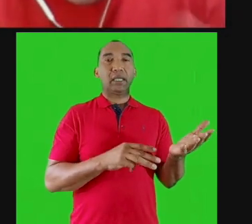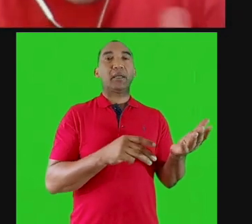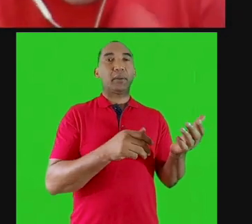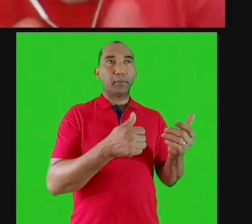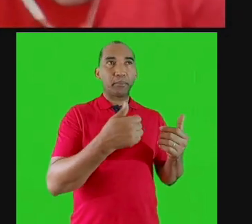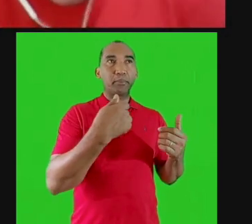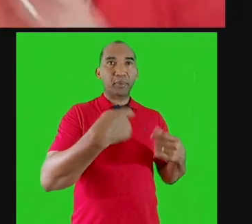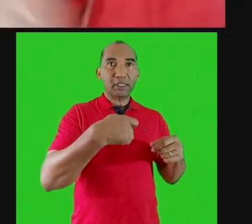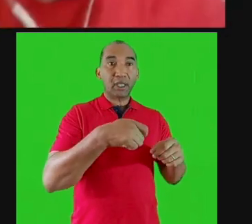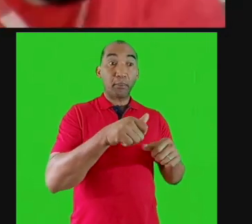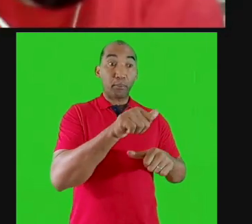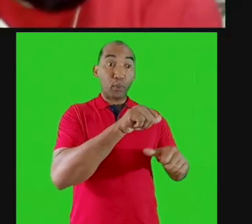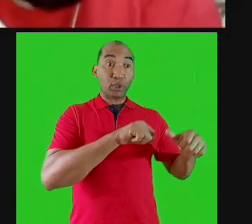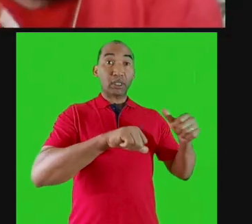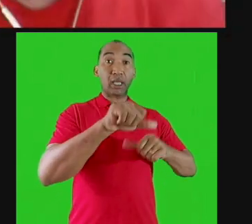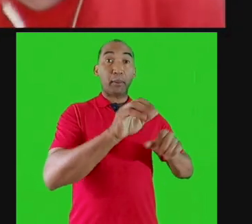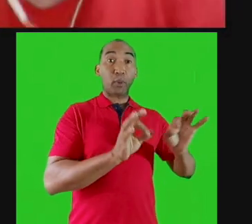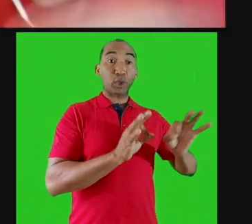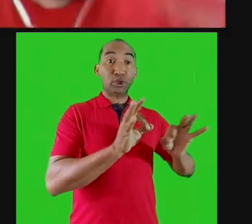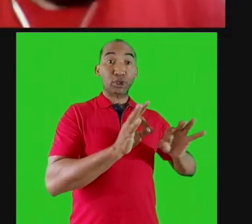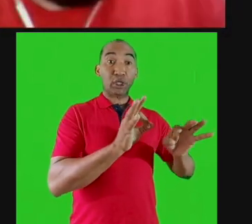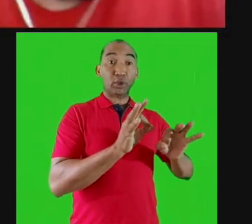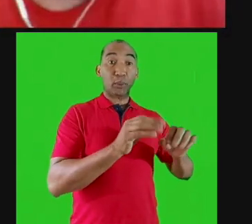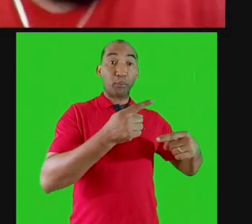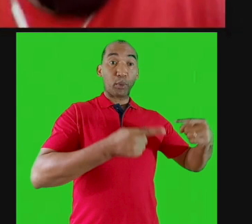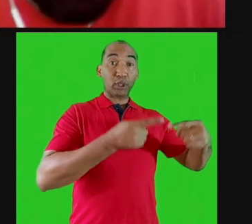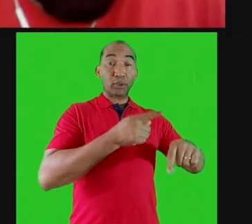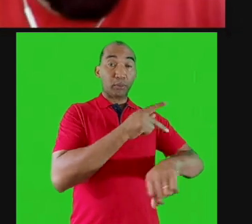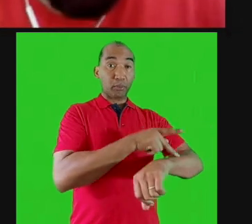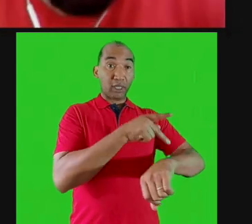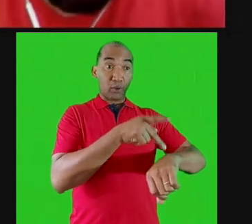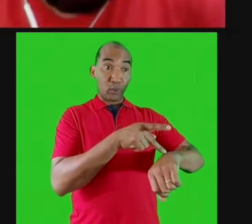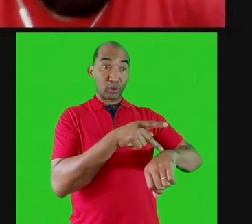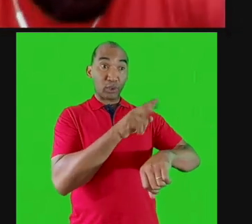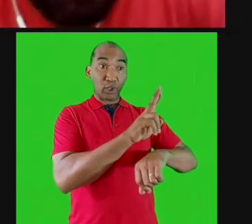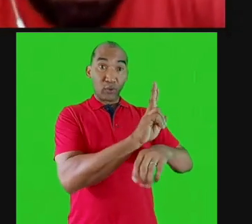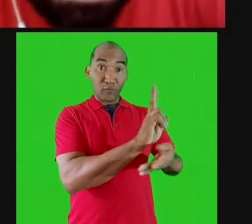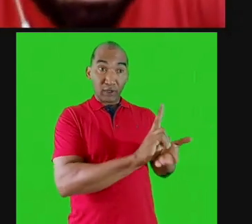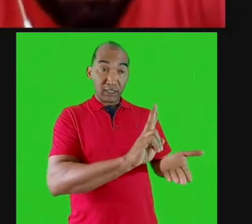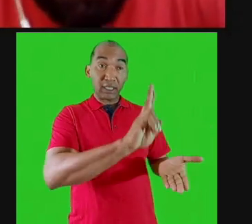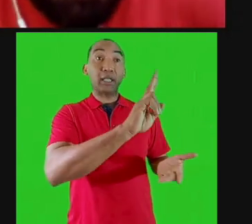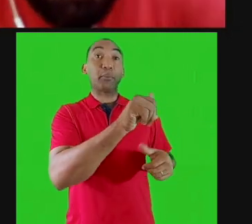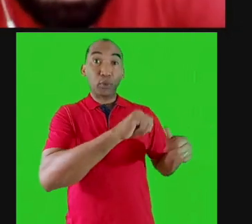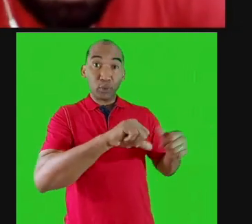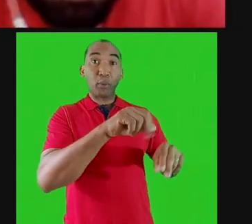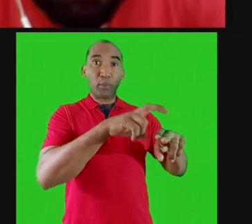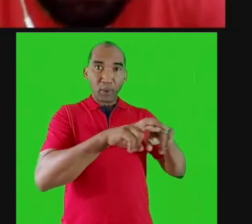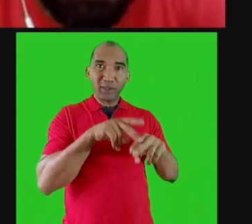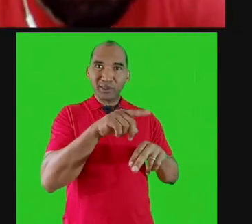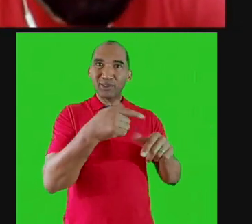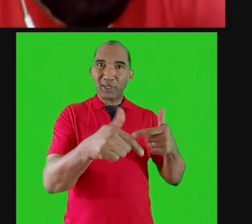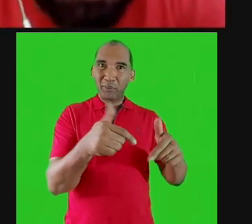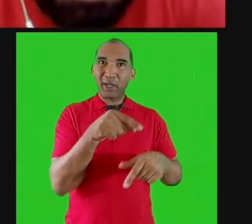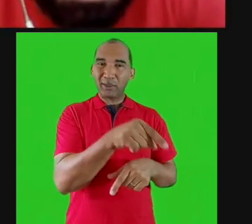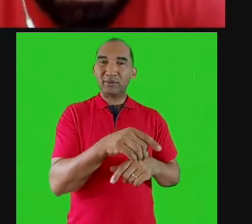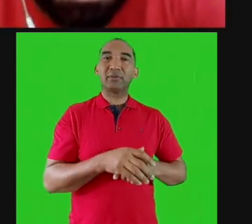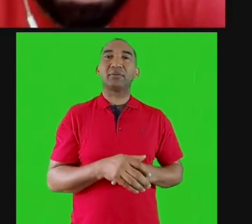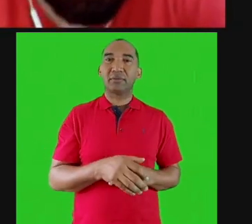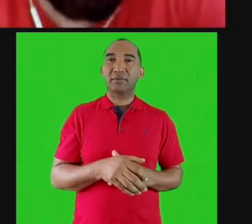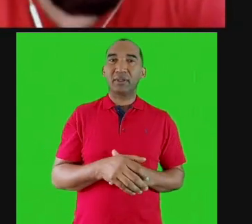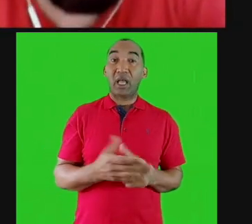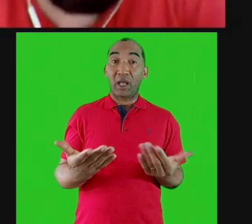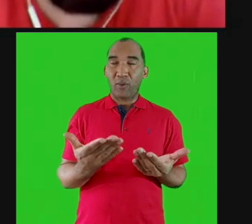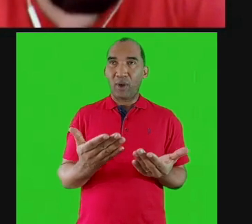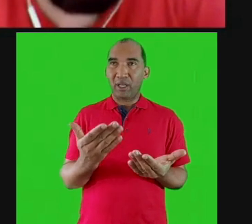por mudar o plano pedagógico da Universidade Estadual para poder aceitar outros trabalhos. Uau! André, a gente vai ver aí o